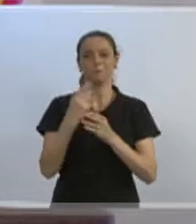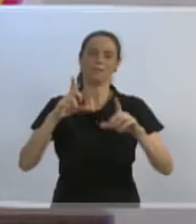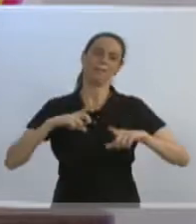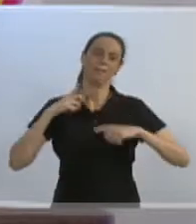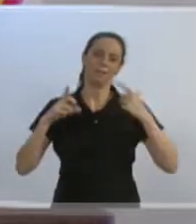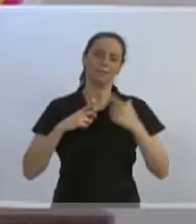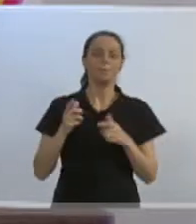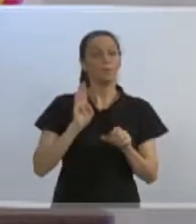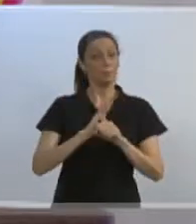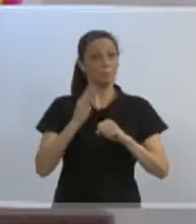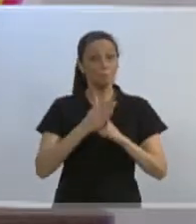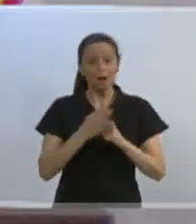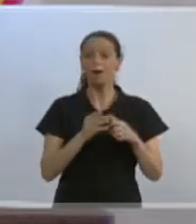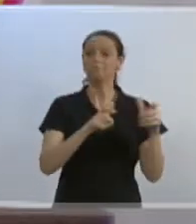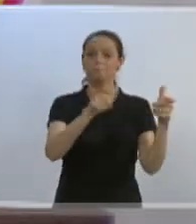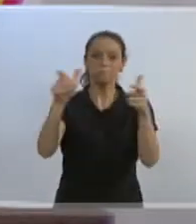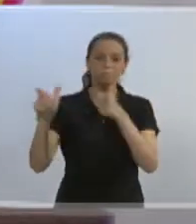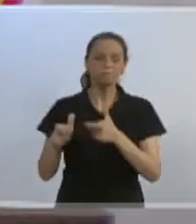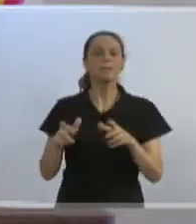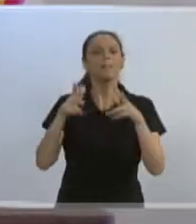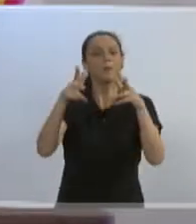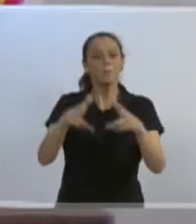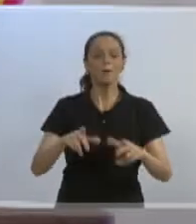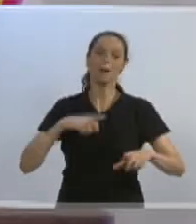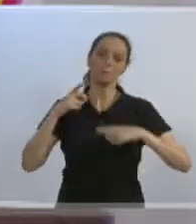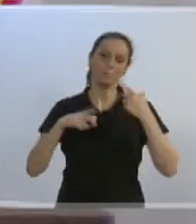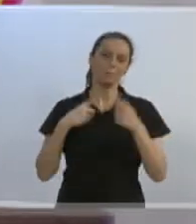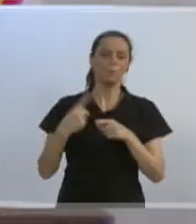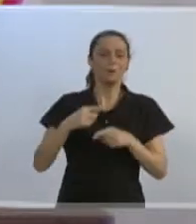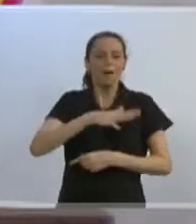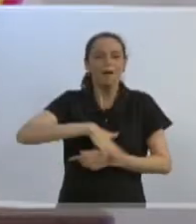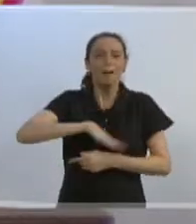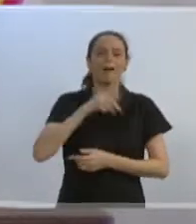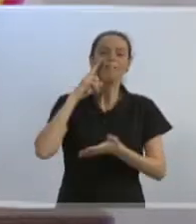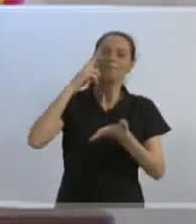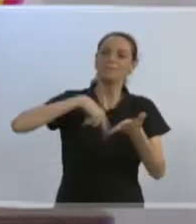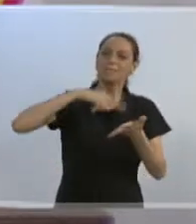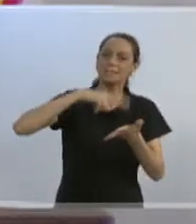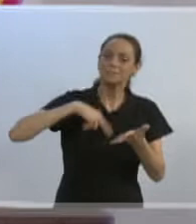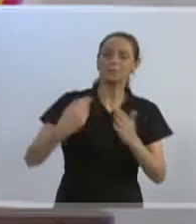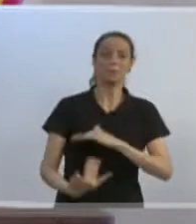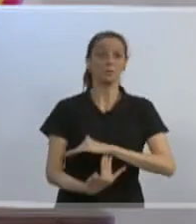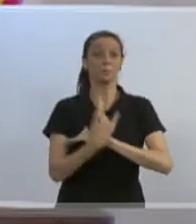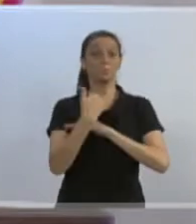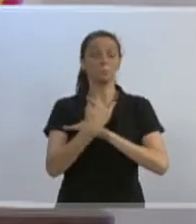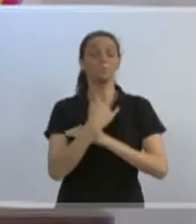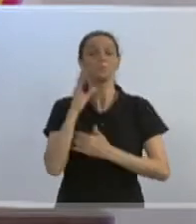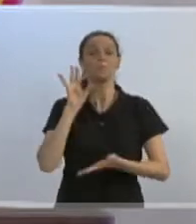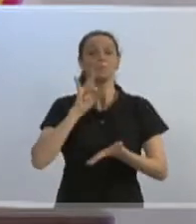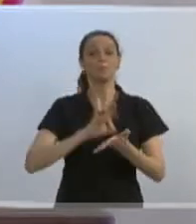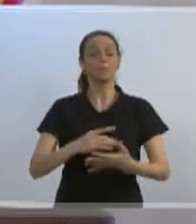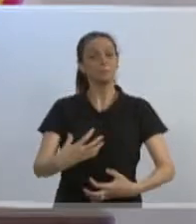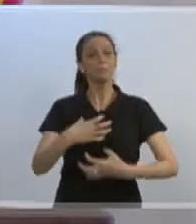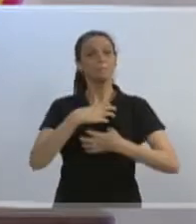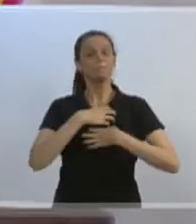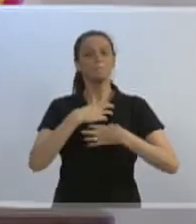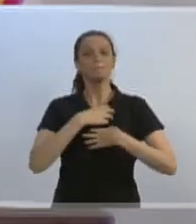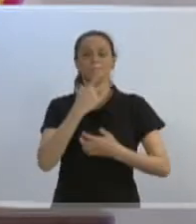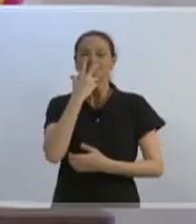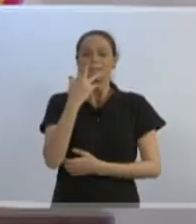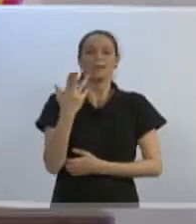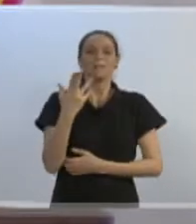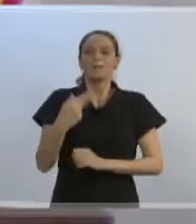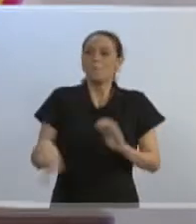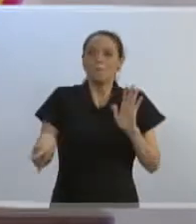cidade a gente tenha mais esses espaços. Porque espaços como esse, de leitura, elas criam, sobretudo, um sentimento de pertencimento